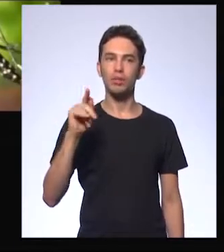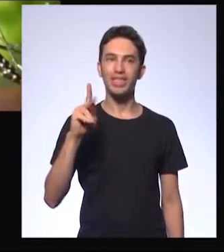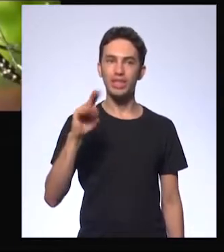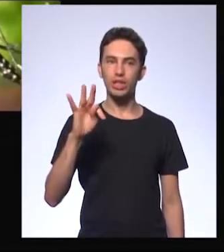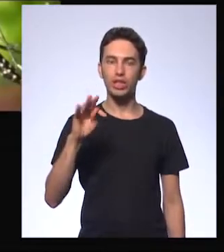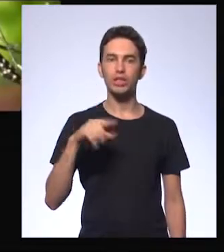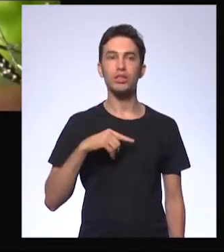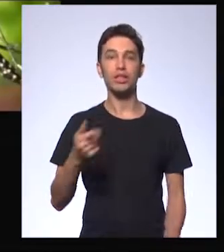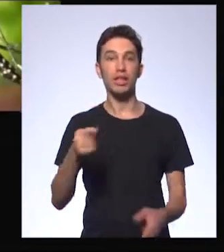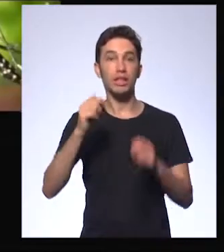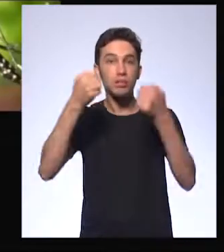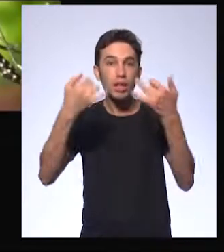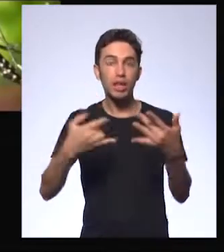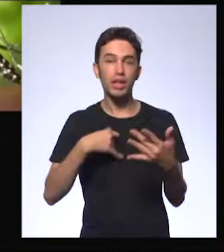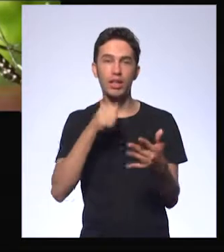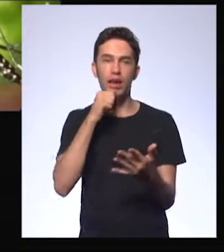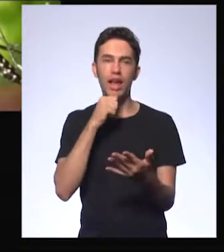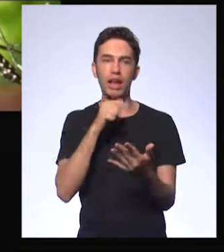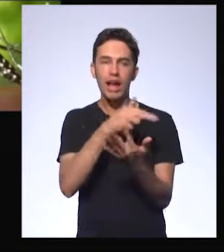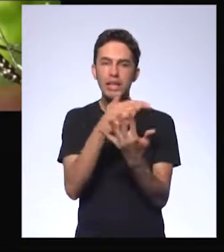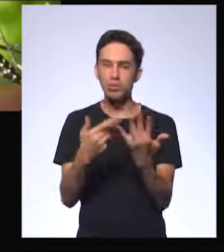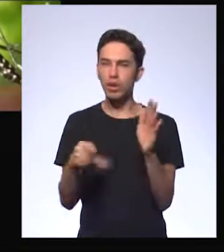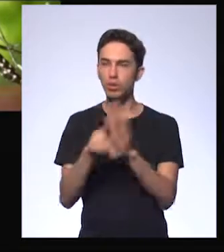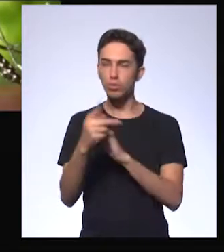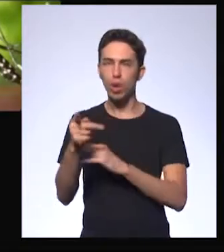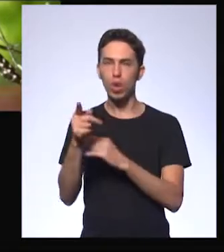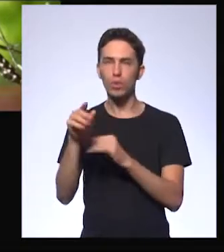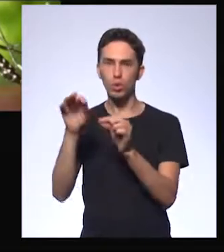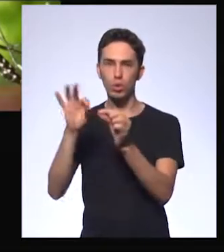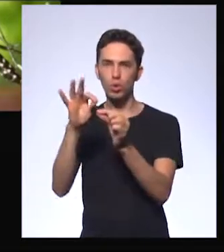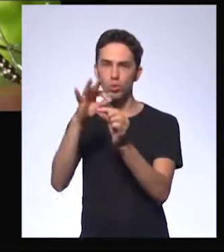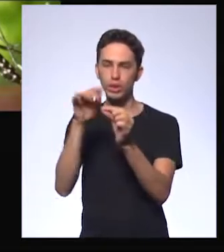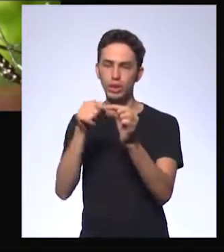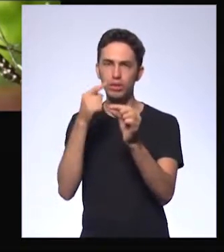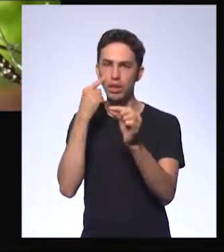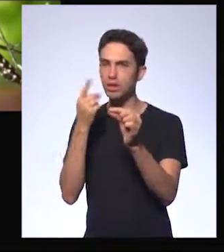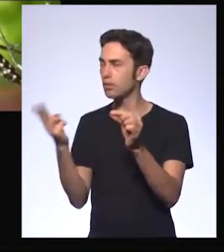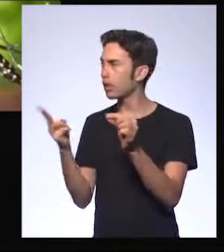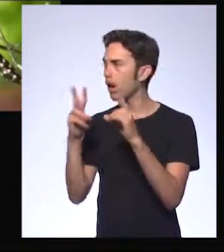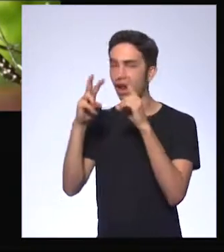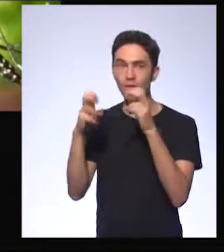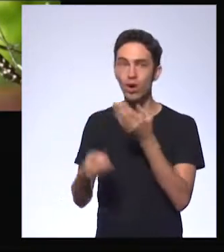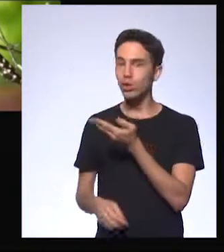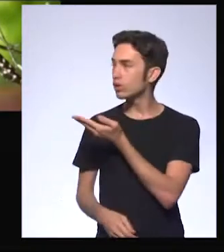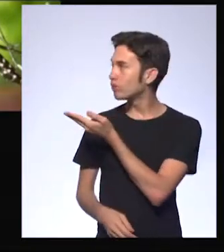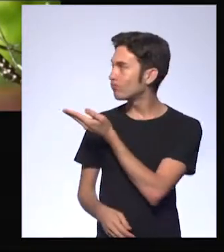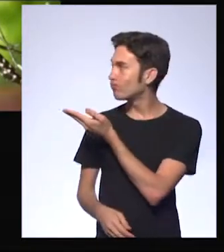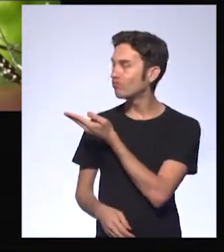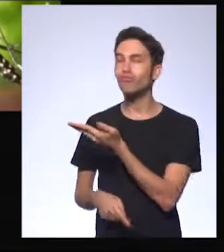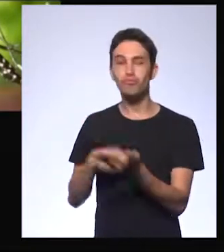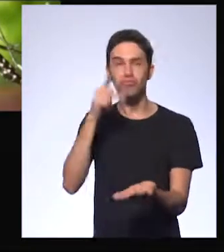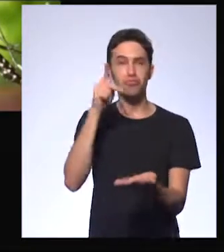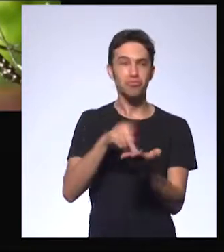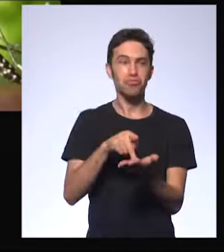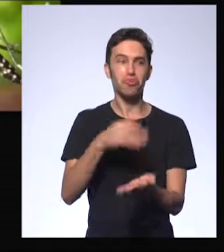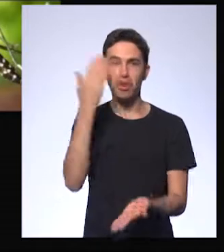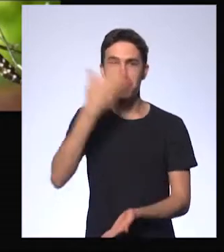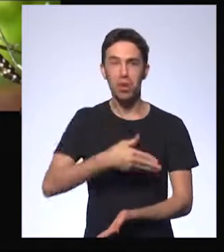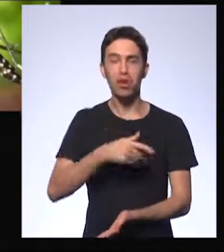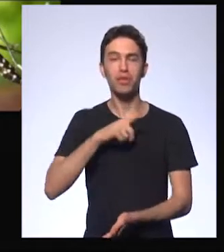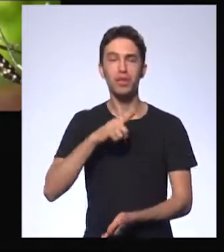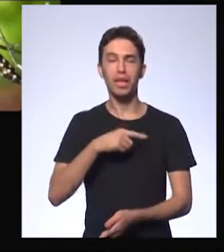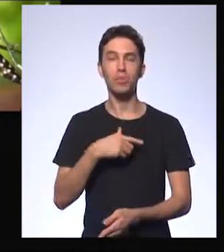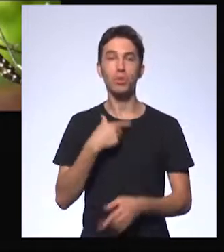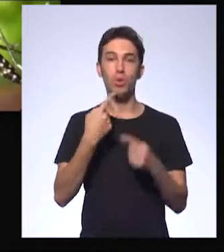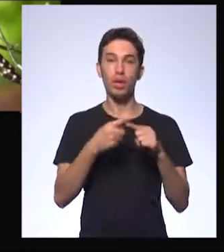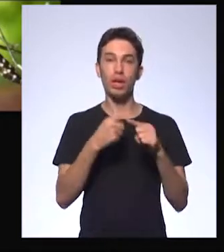cor preta e que tem várias pintinhas brancas. Olhando para a foto do lado, a gente consegue comprovar que isso é um fato, já que o mosquito que a gente